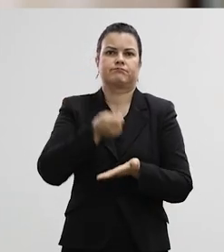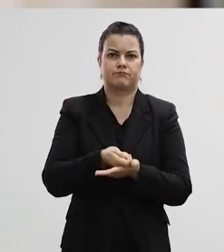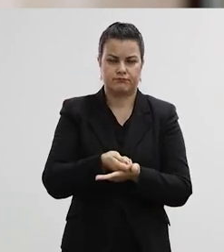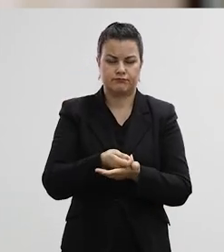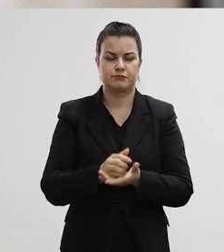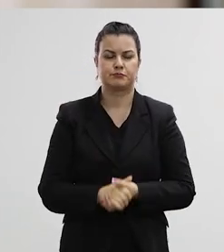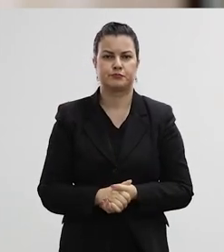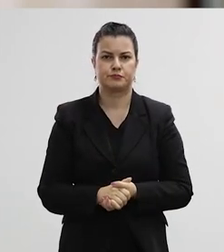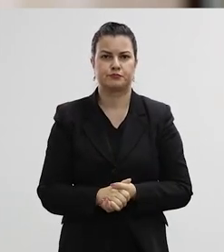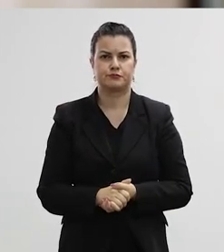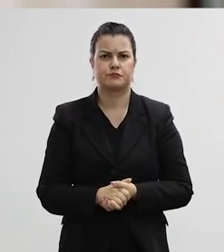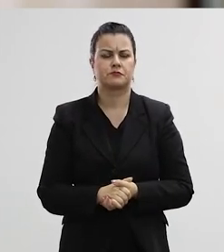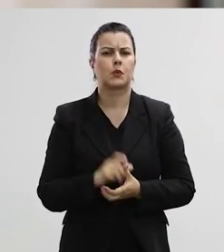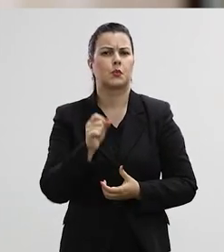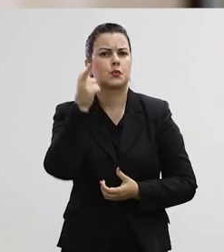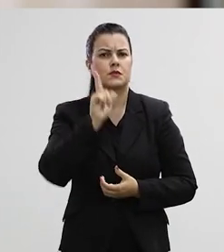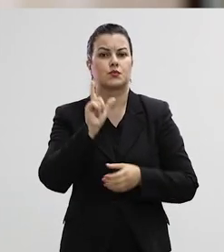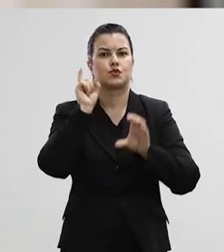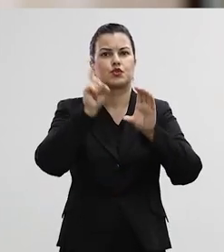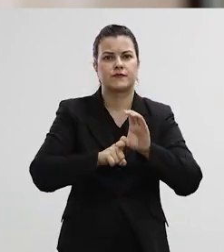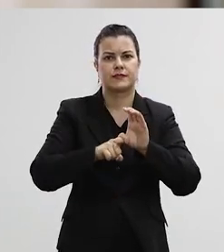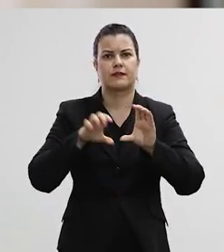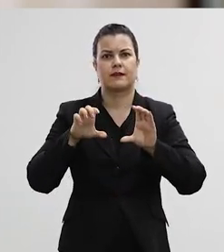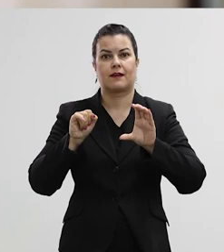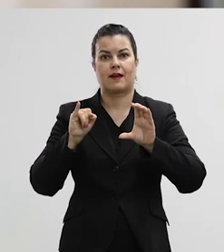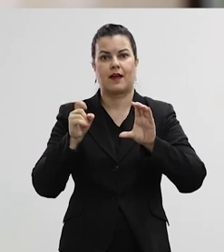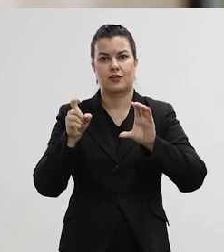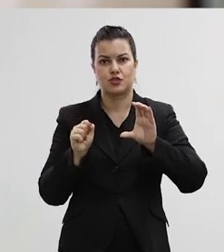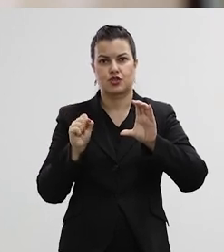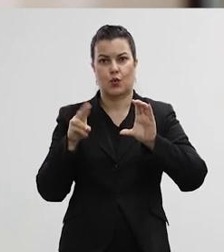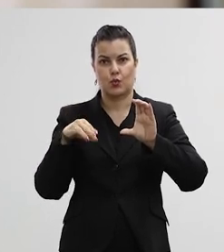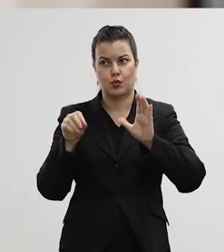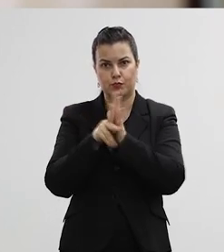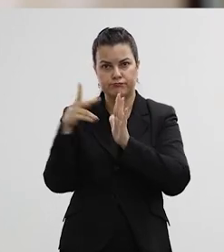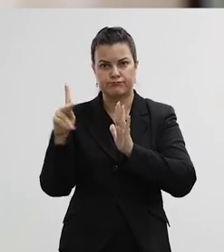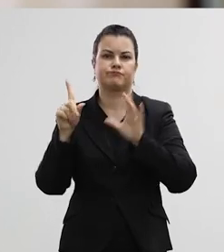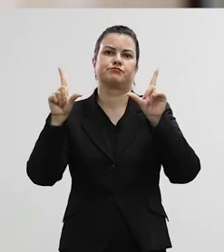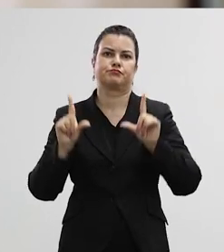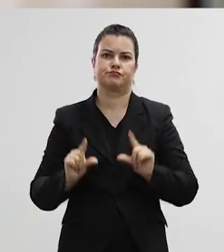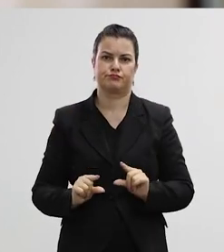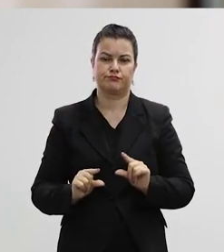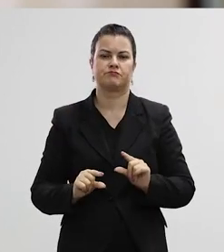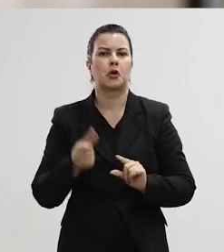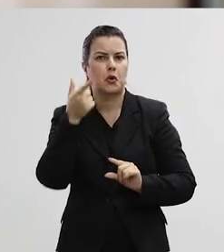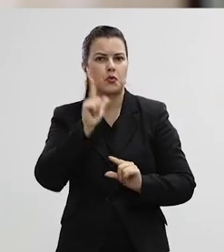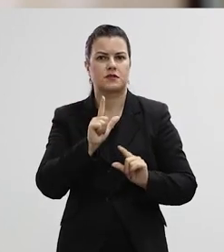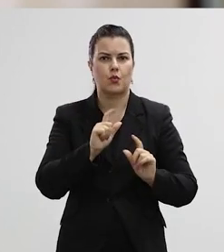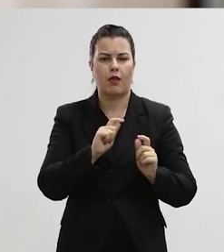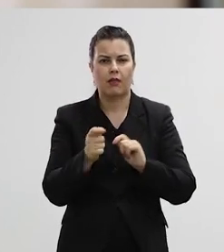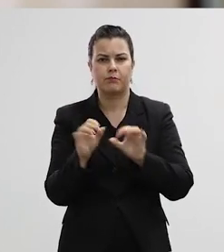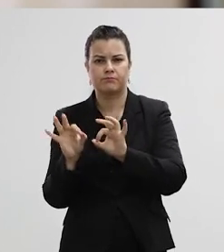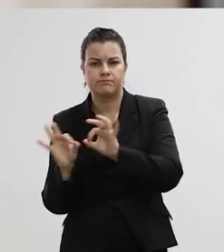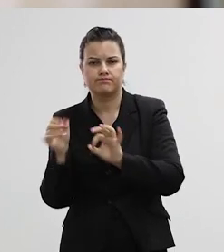gestões anteriores e tudo isso reduzindo a dívida com caixa único com os avanços na gestão do